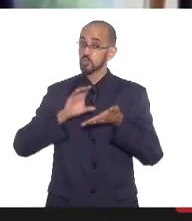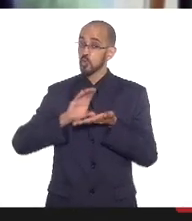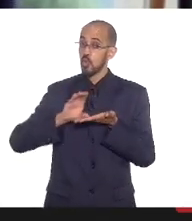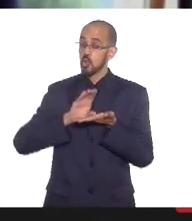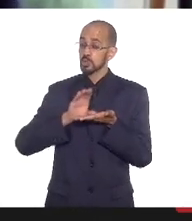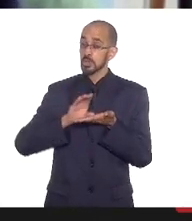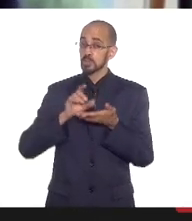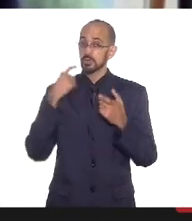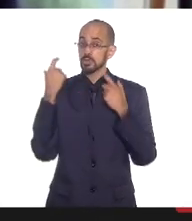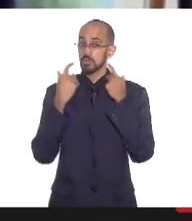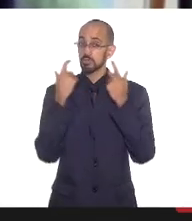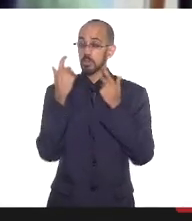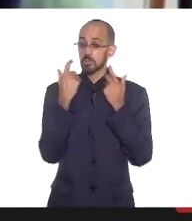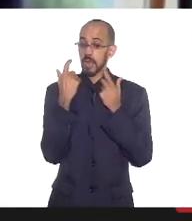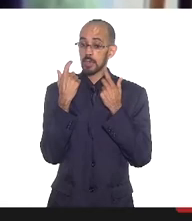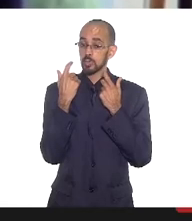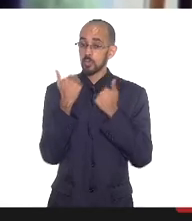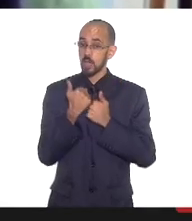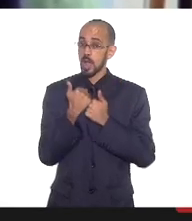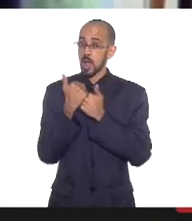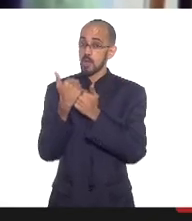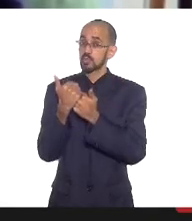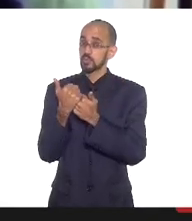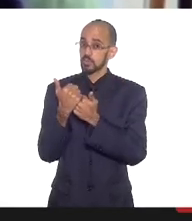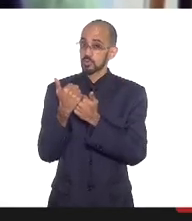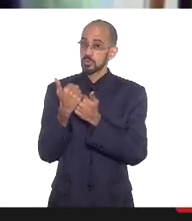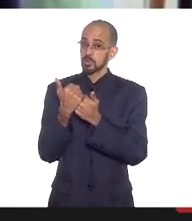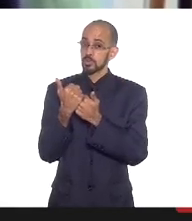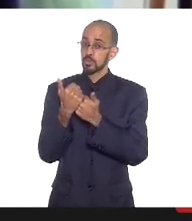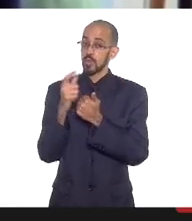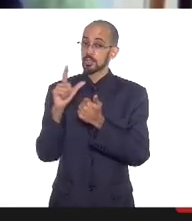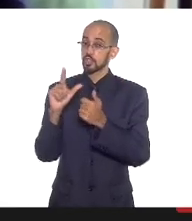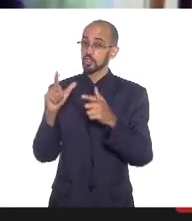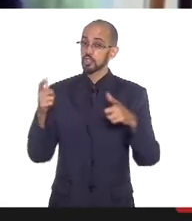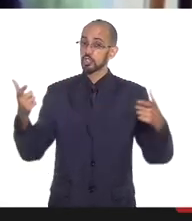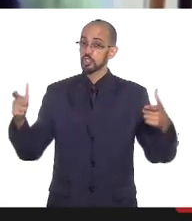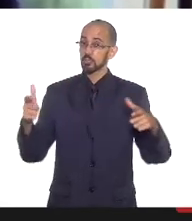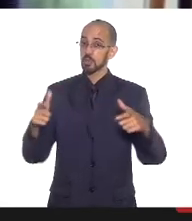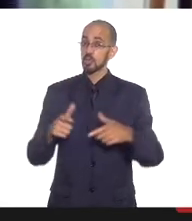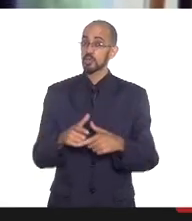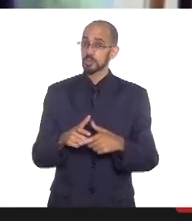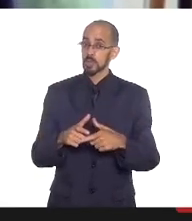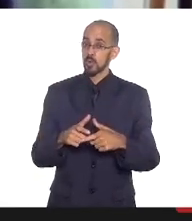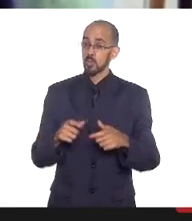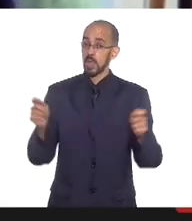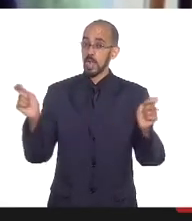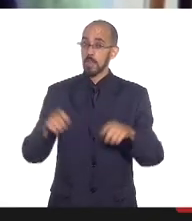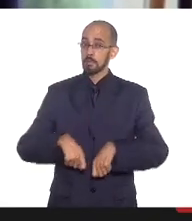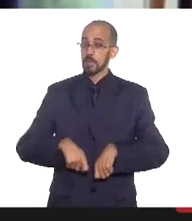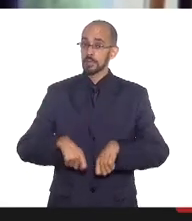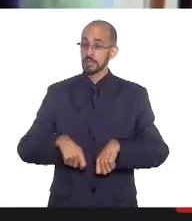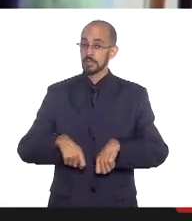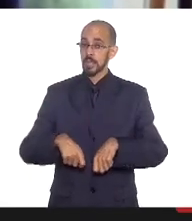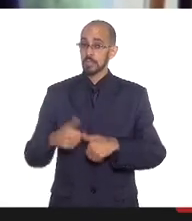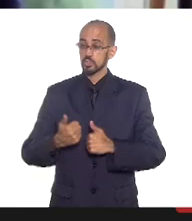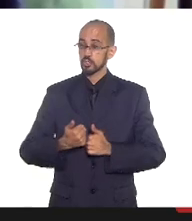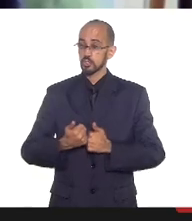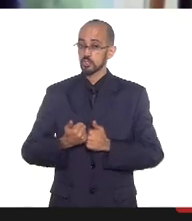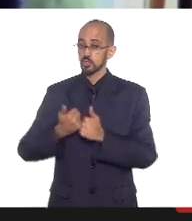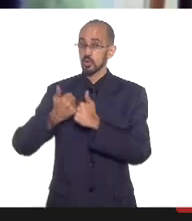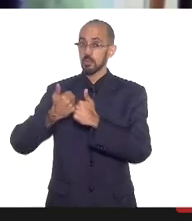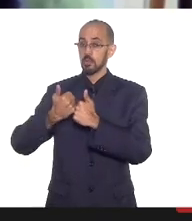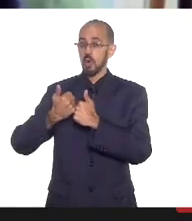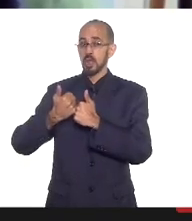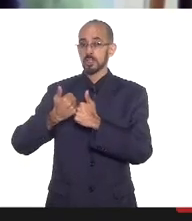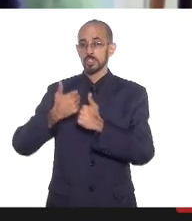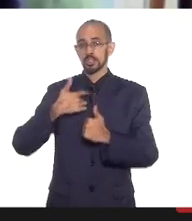preocupados para assistência e a diminuição violenta da capacidade de suporte à